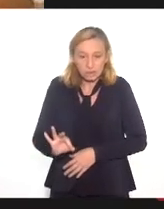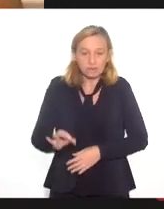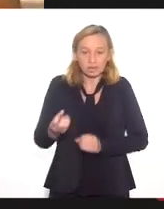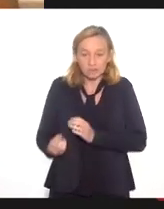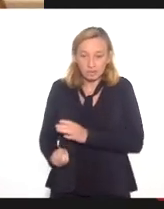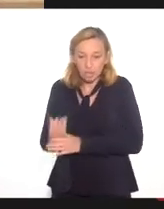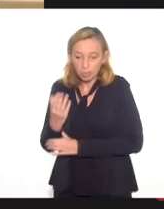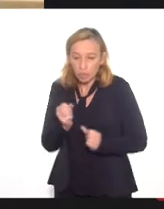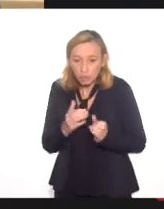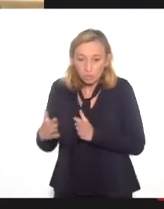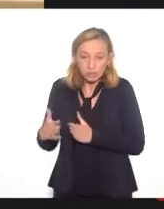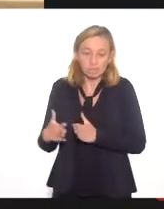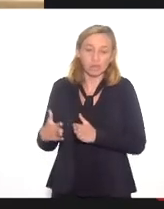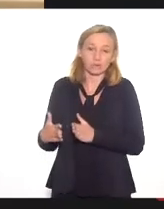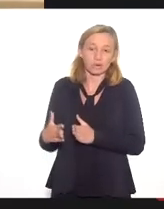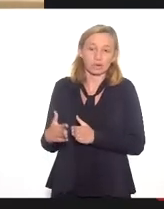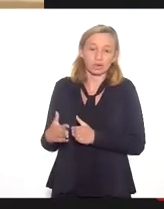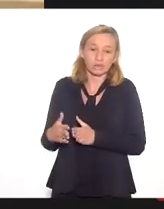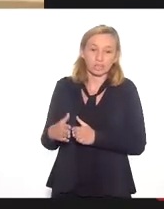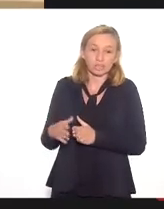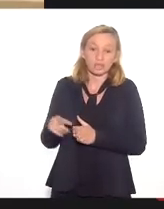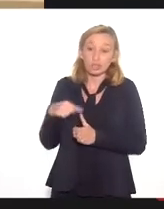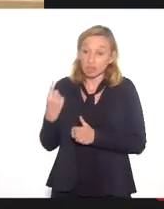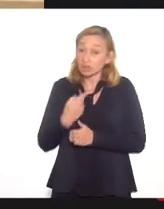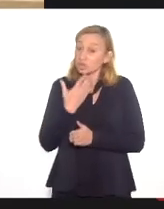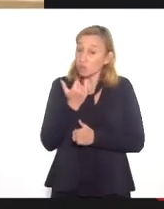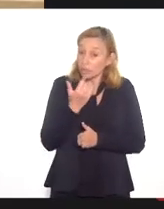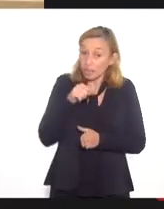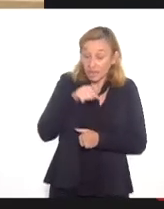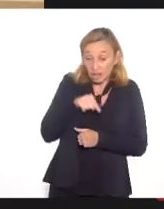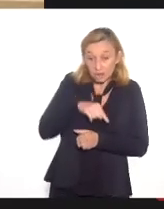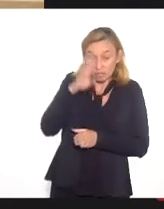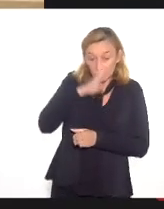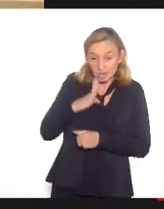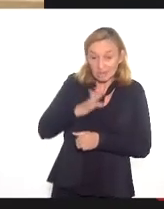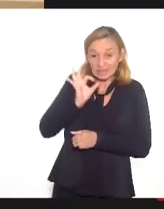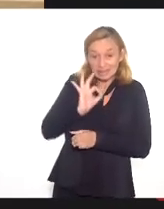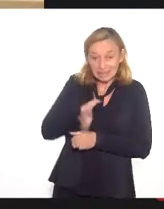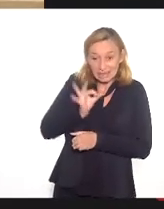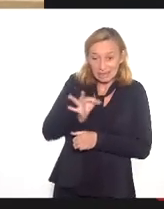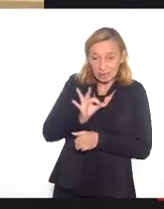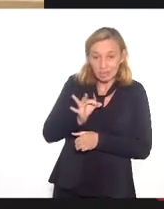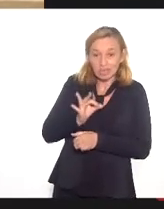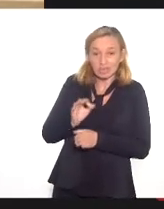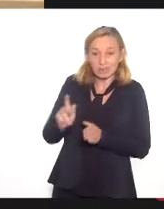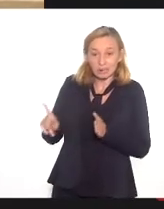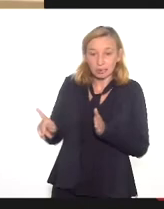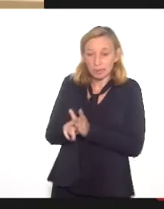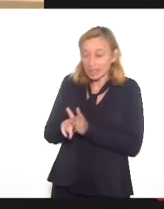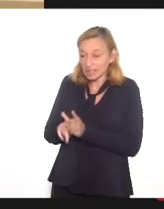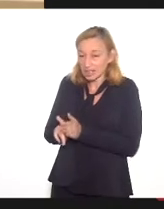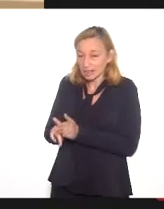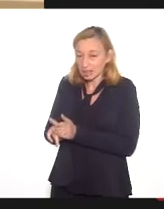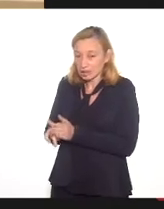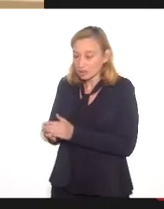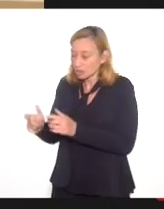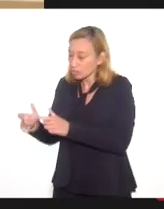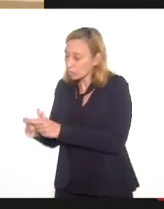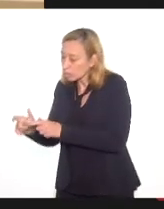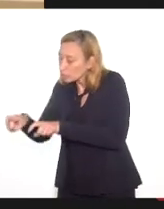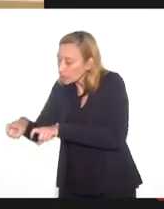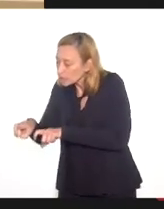produção daquilo que comemos no Brasil vem justamente dos pequenos e médios